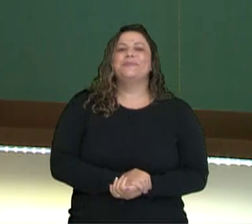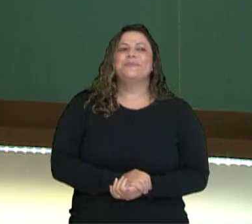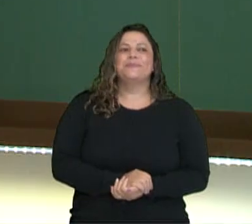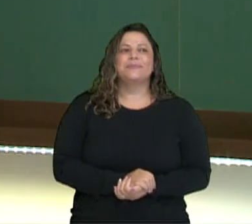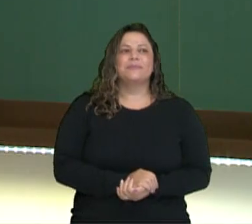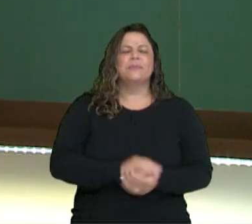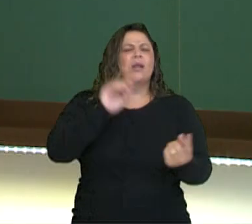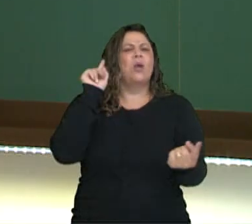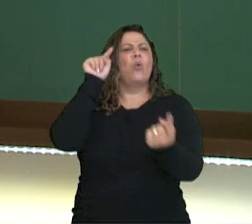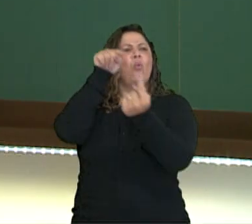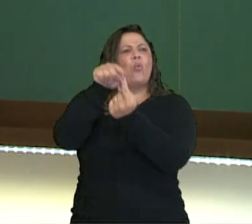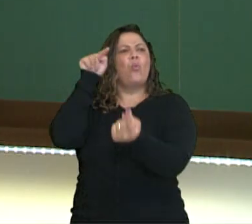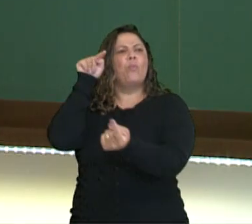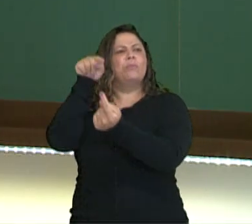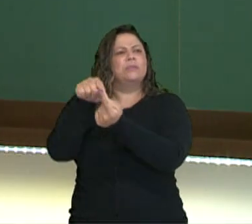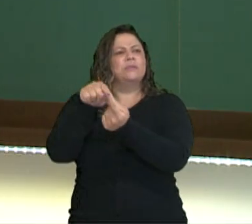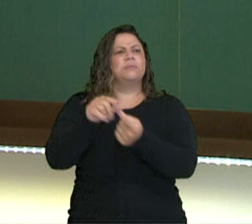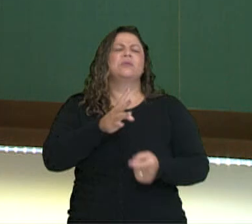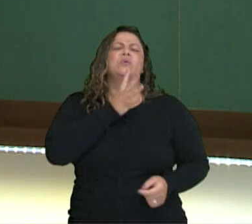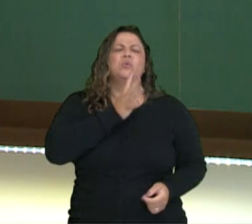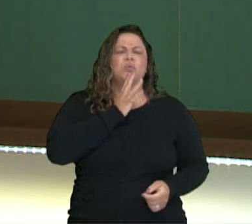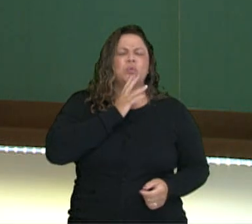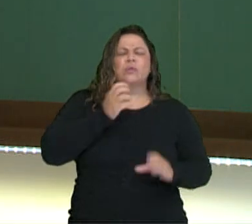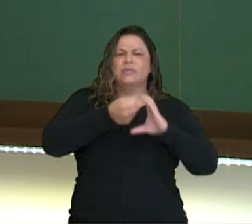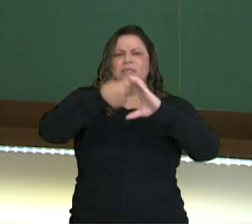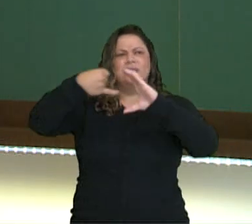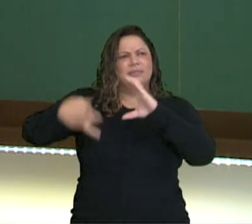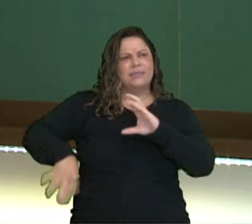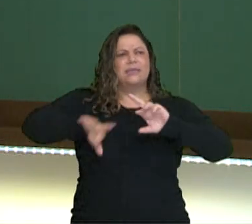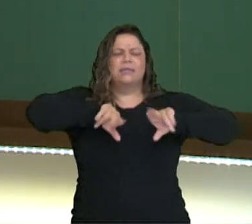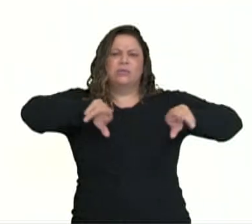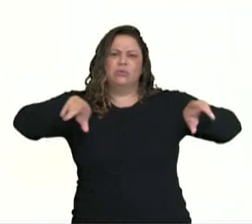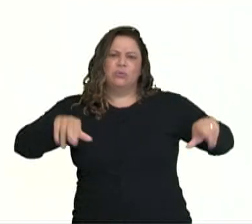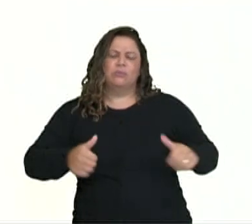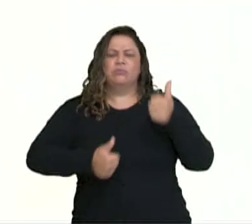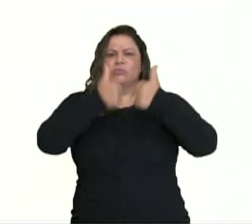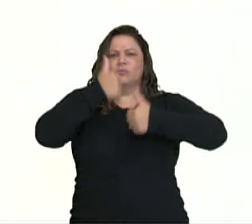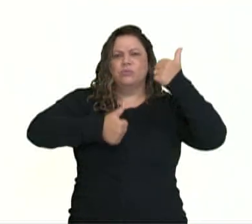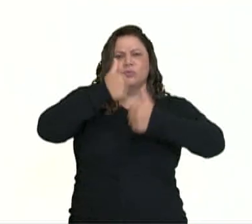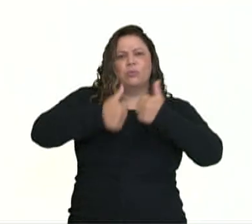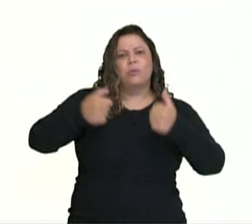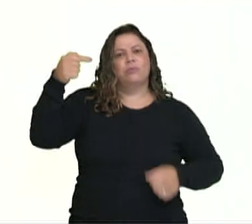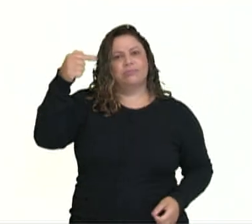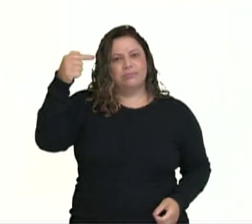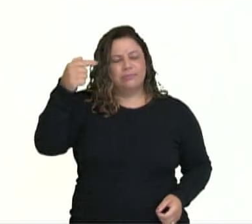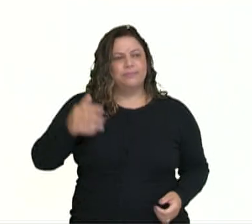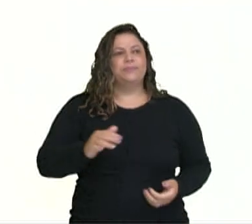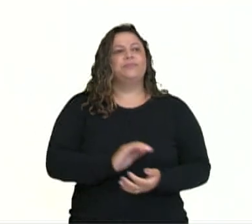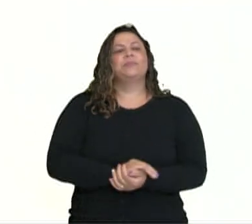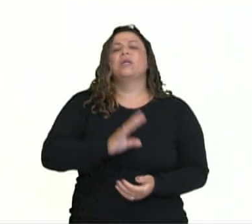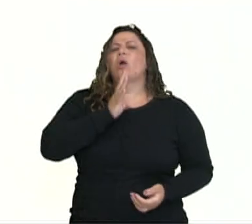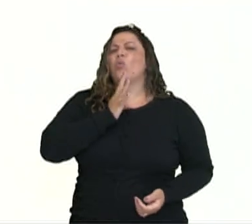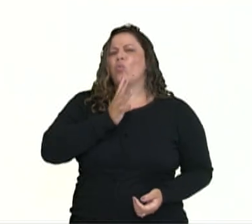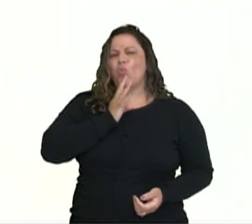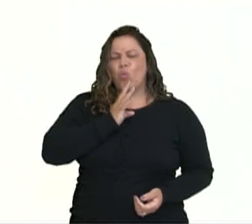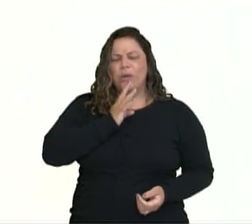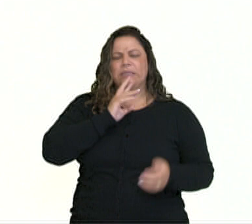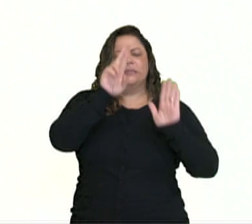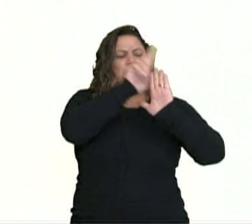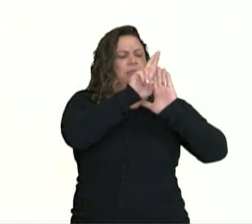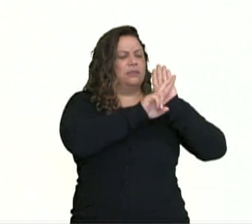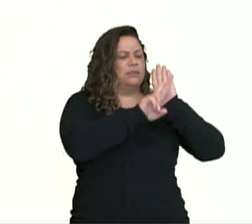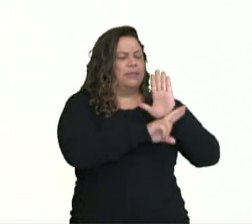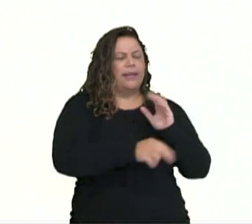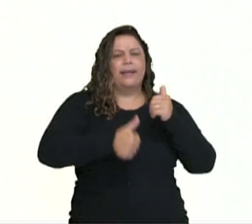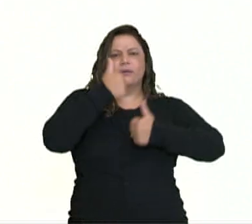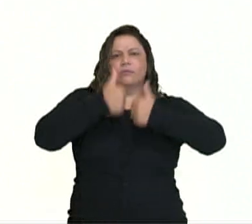Os objetivos: conhecer as características do futebol de 7. Conhecer as regras do futebol de